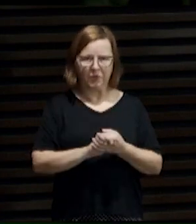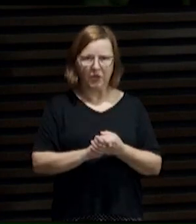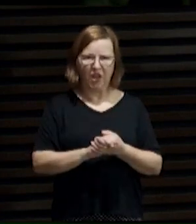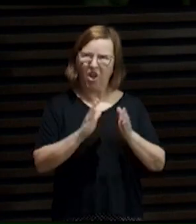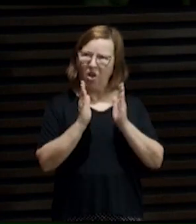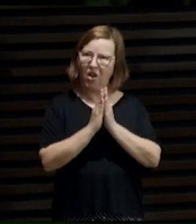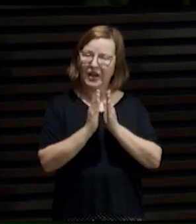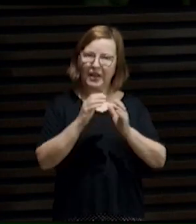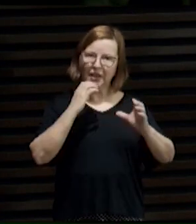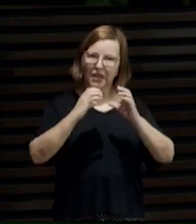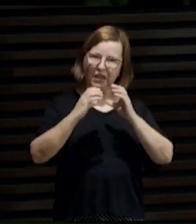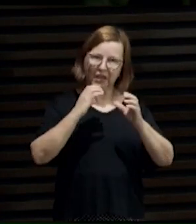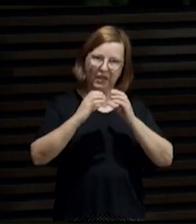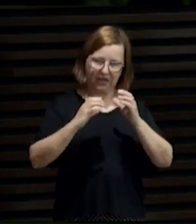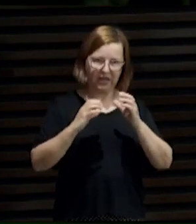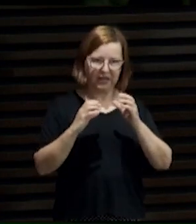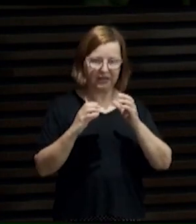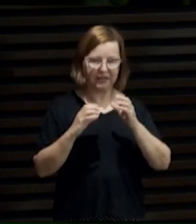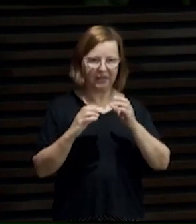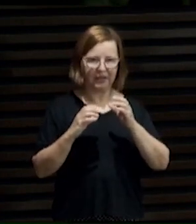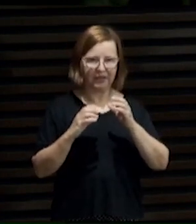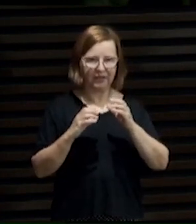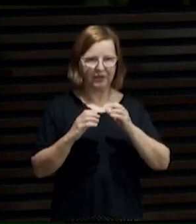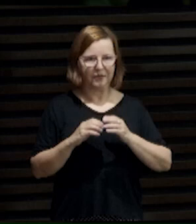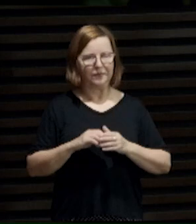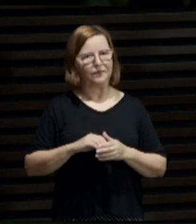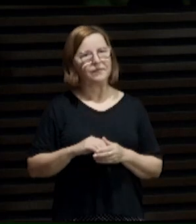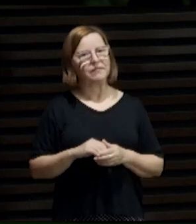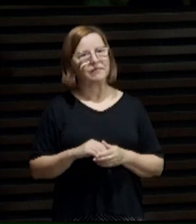Deus, aí dá alguma coisa na nossa mente que a gente desaprende tudo.